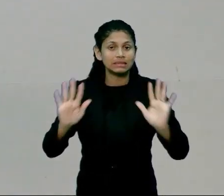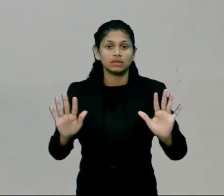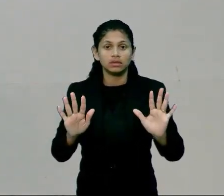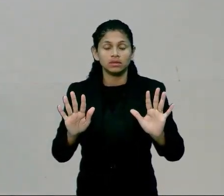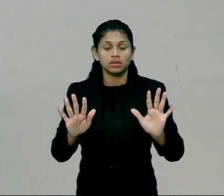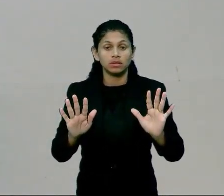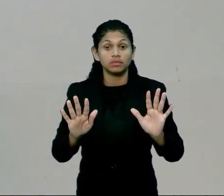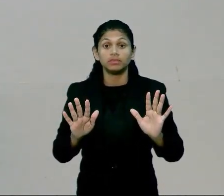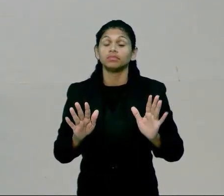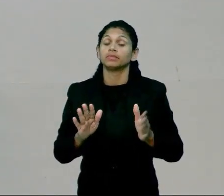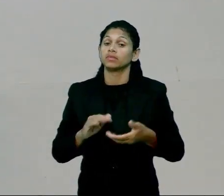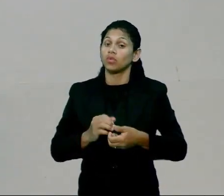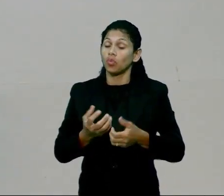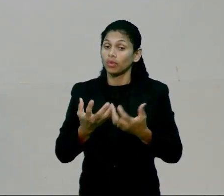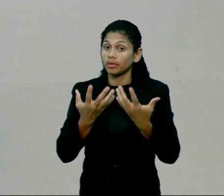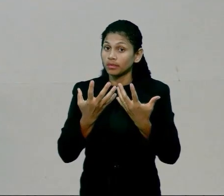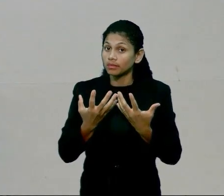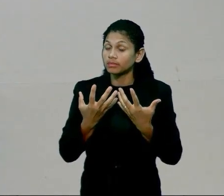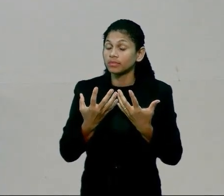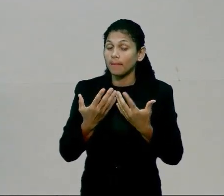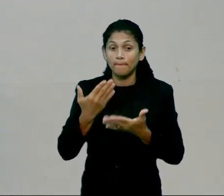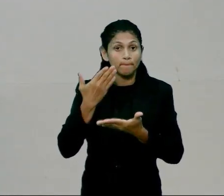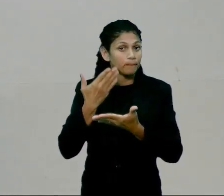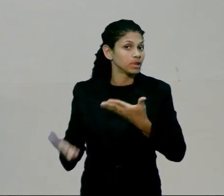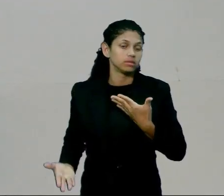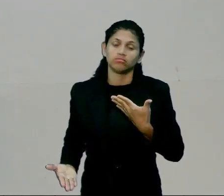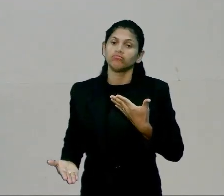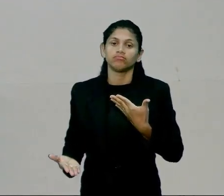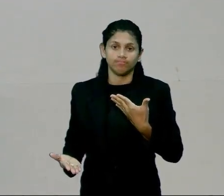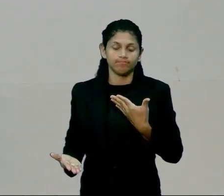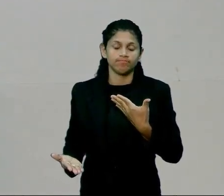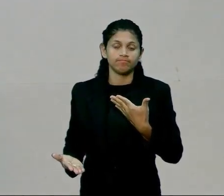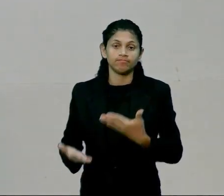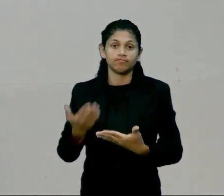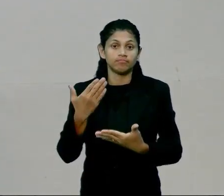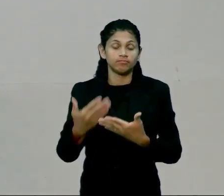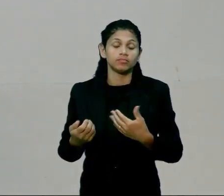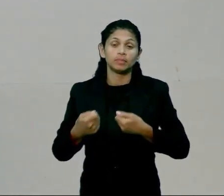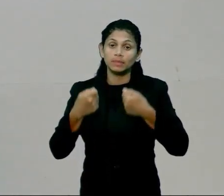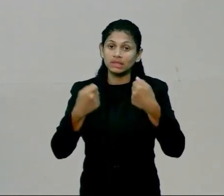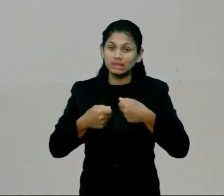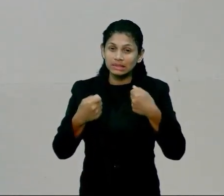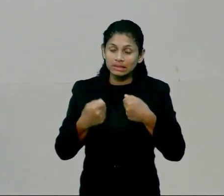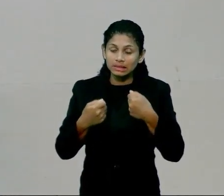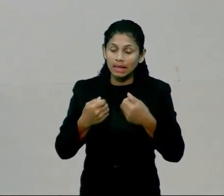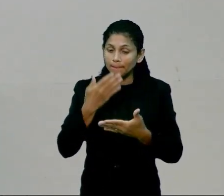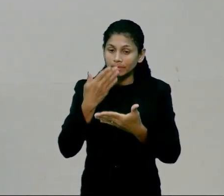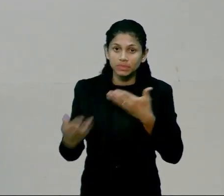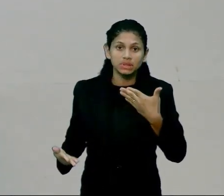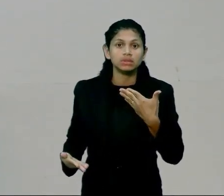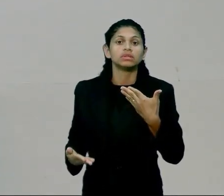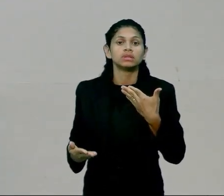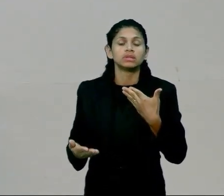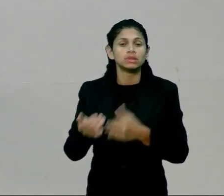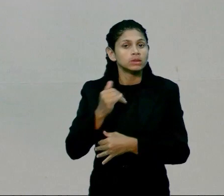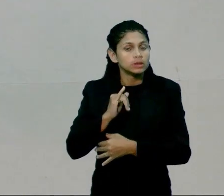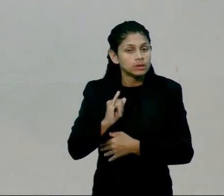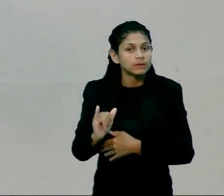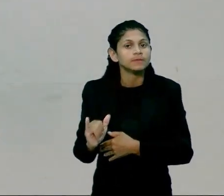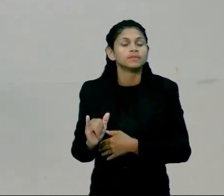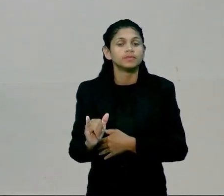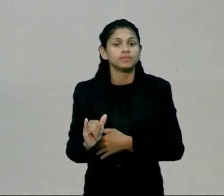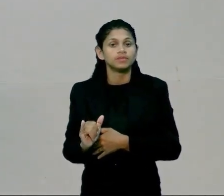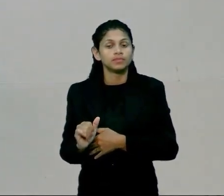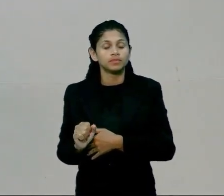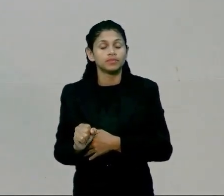desuso. Então, o funcionamento do meu corpo tinha, eu estava precisando gastar muita energia, eu estava demandando energia porque eu estava treinando e a